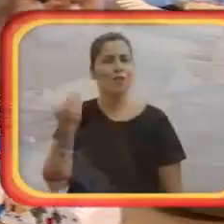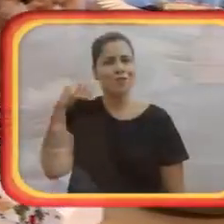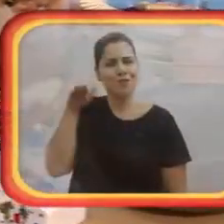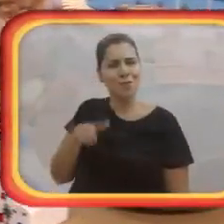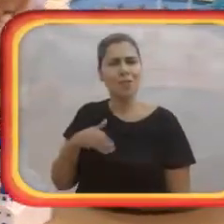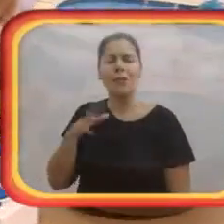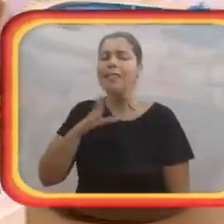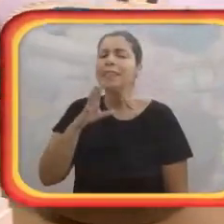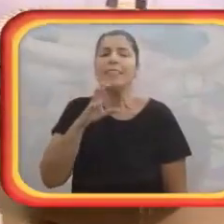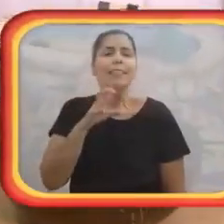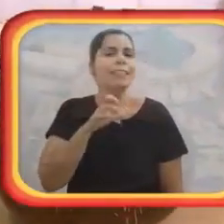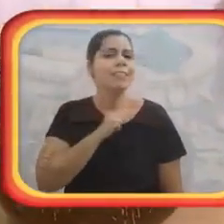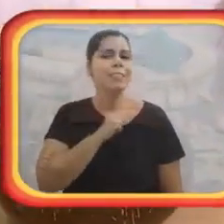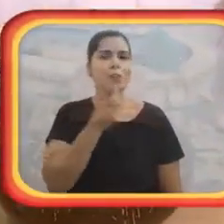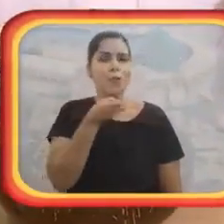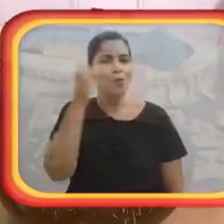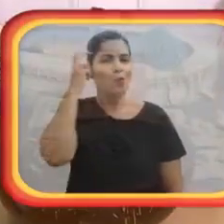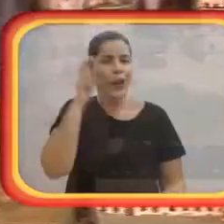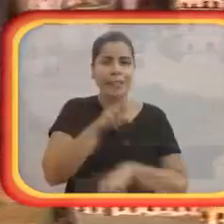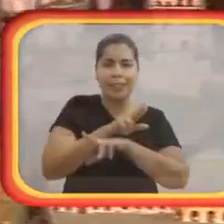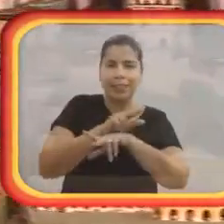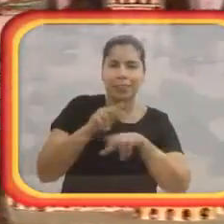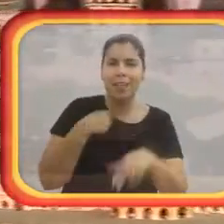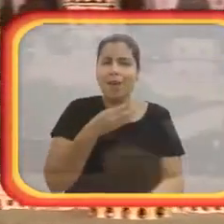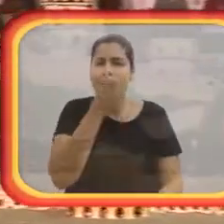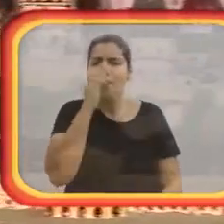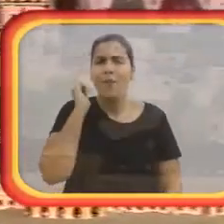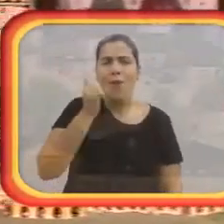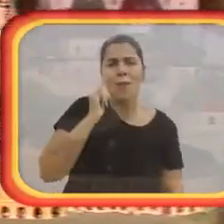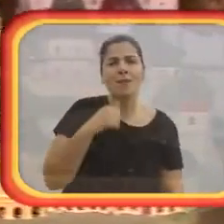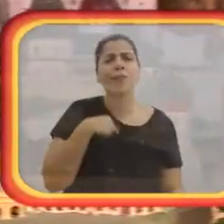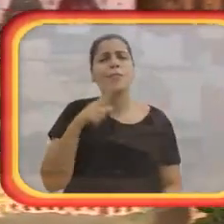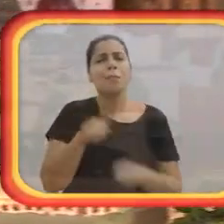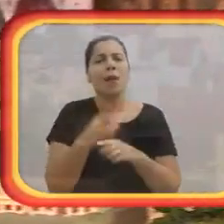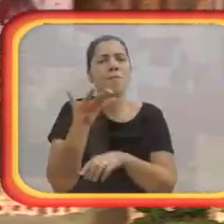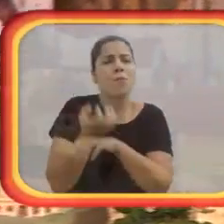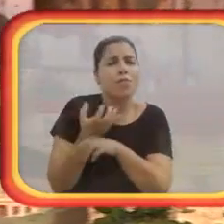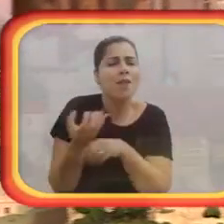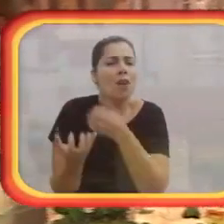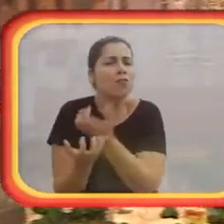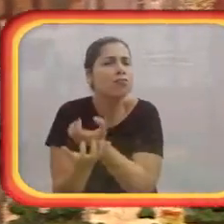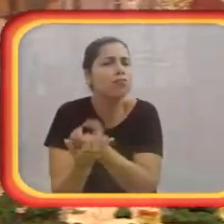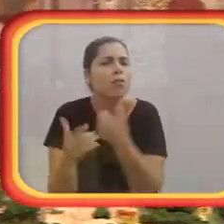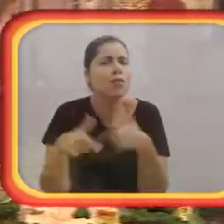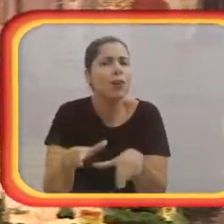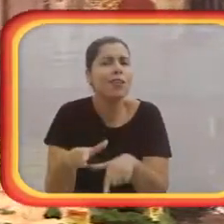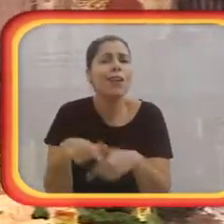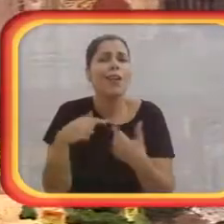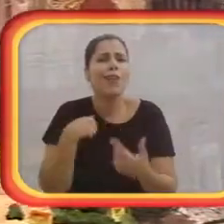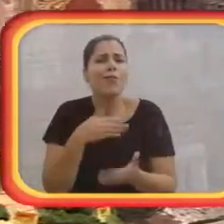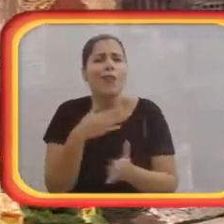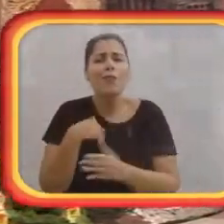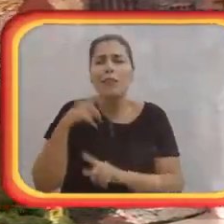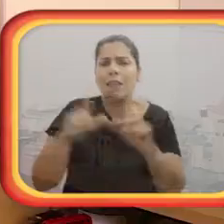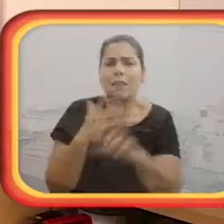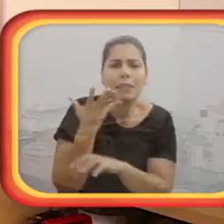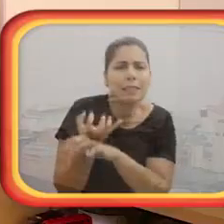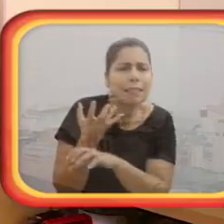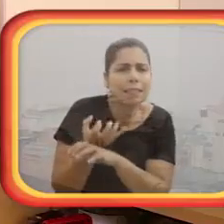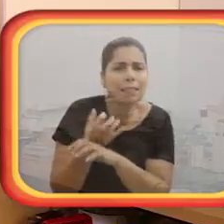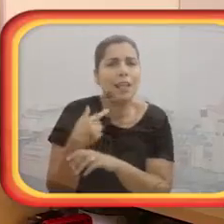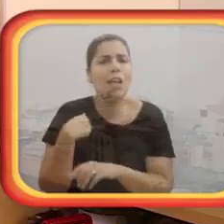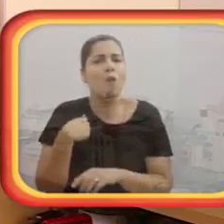Desde pequeno eu sempre gostei muito de culturas diferentes, eu assistia documentários, eu botava gravador,